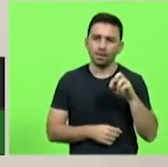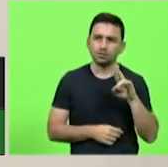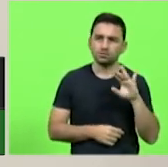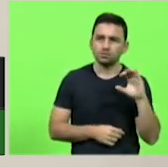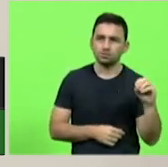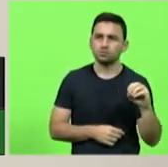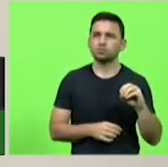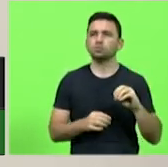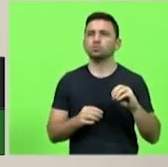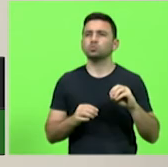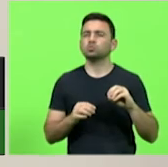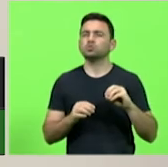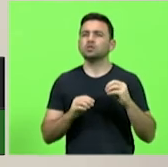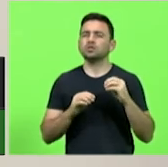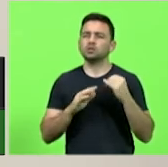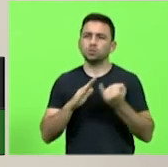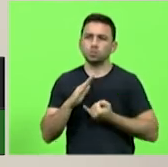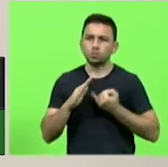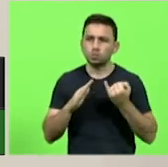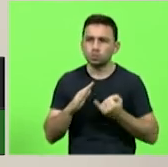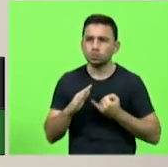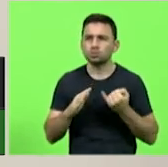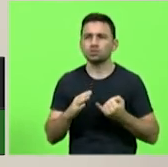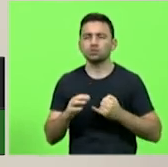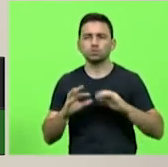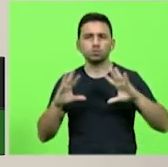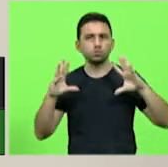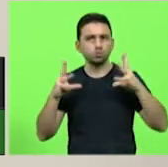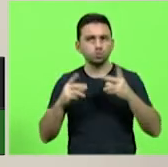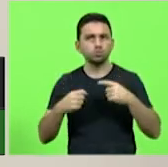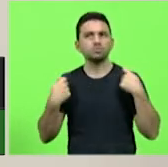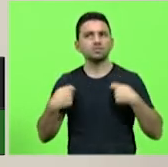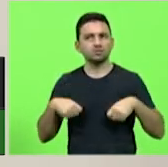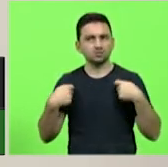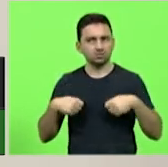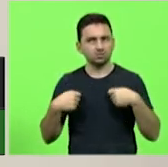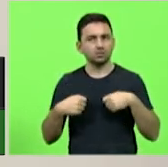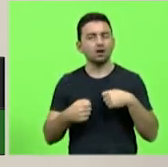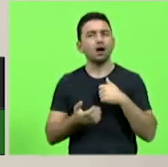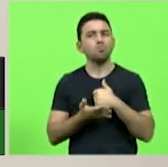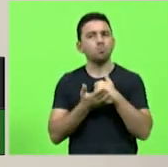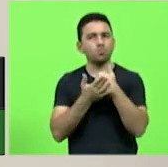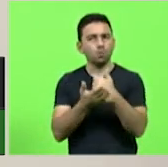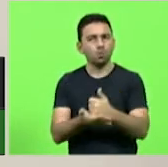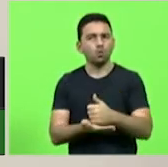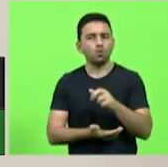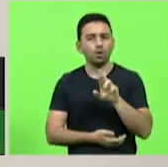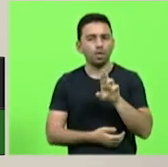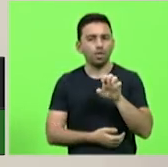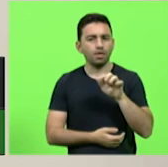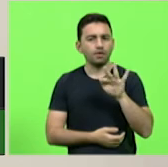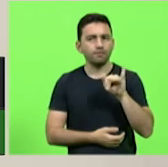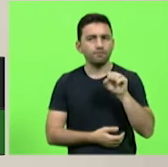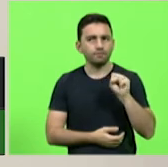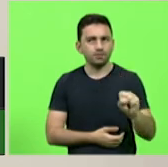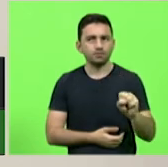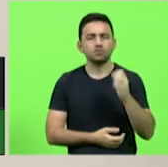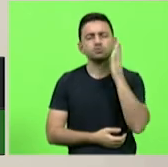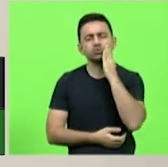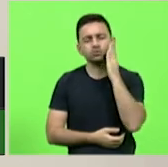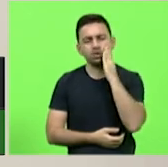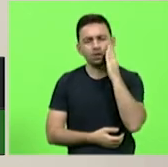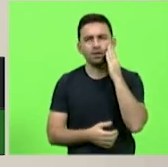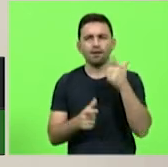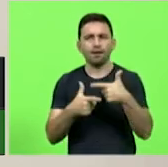e principalmente o pequeno varejo, precisa muito dos serviços, mas muito. Eu sei que tem grandes empresas que